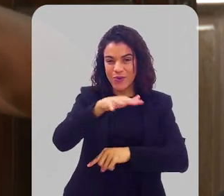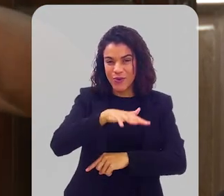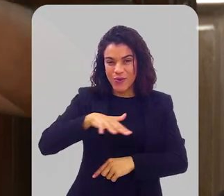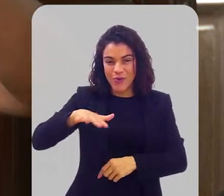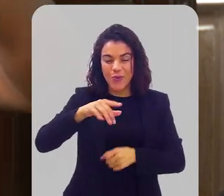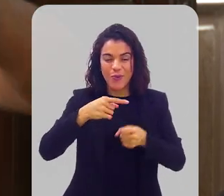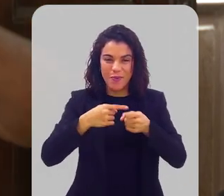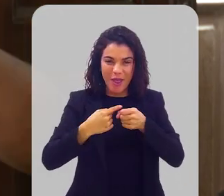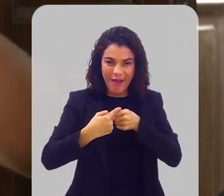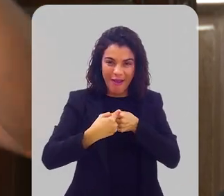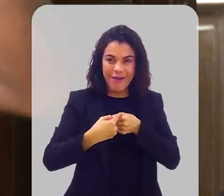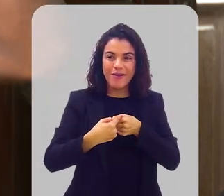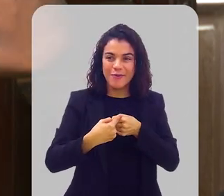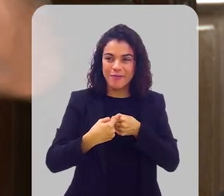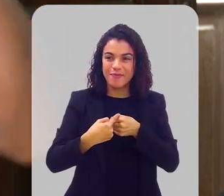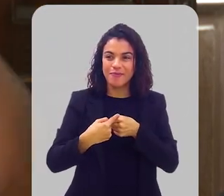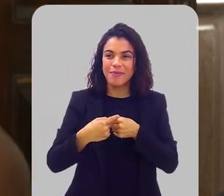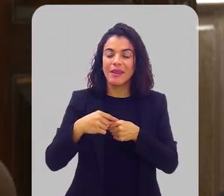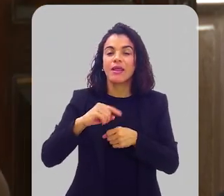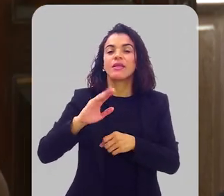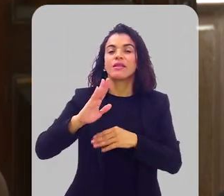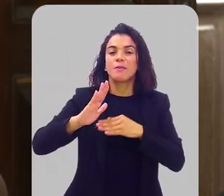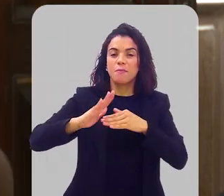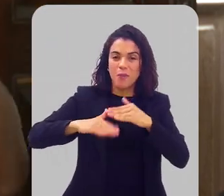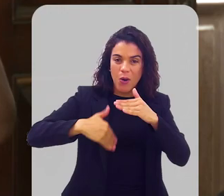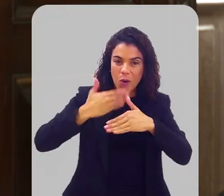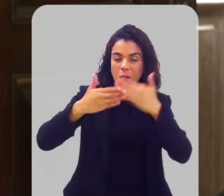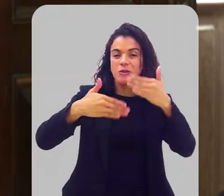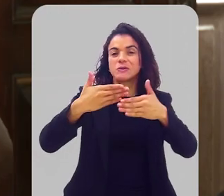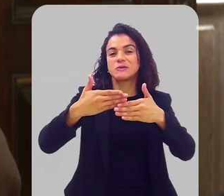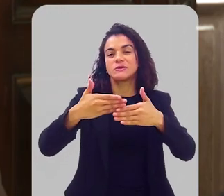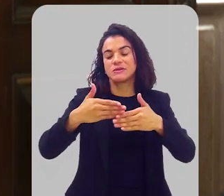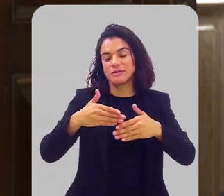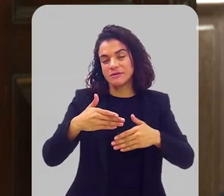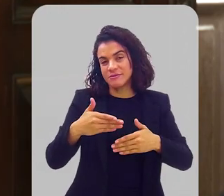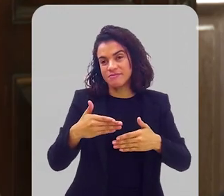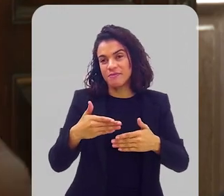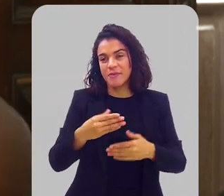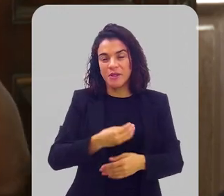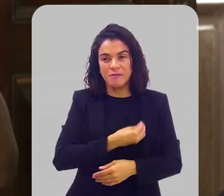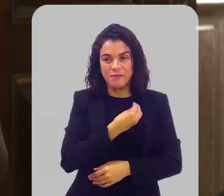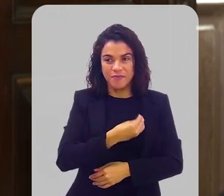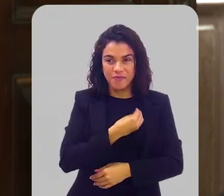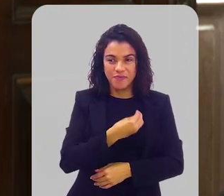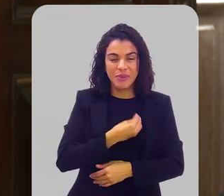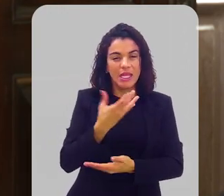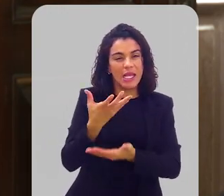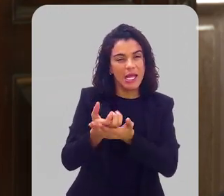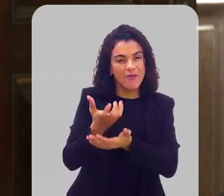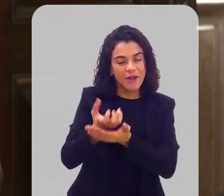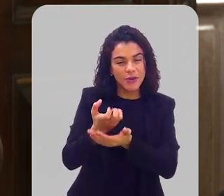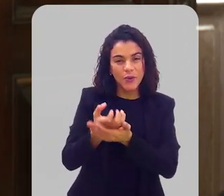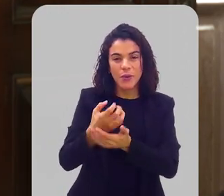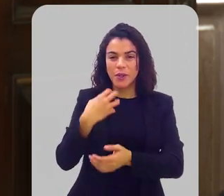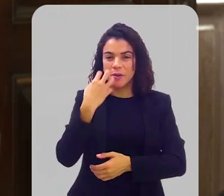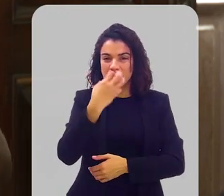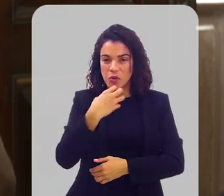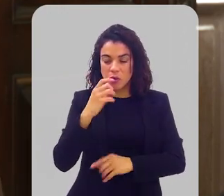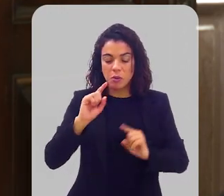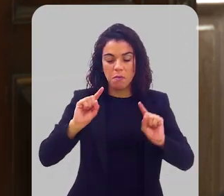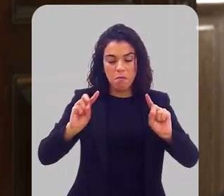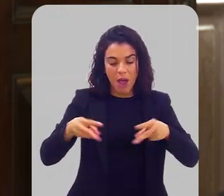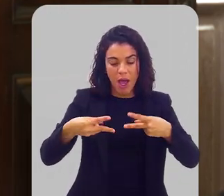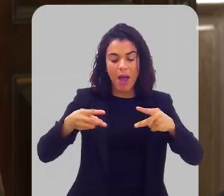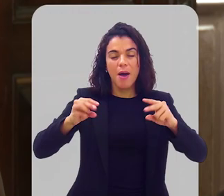concurso regional do bairro nosso, ali depois participou de outros, como até de outras gravadoras, chegando